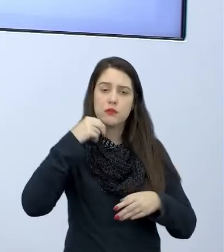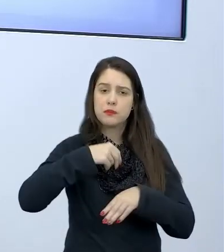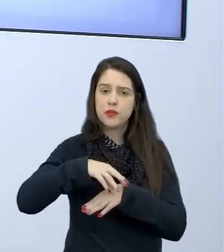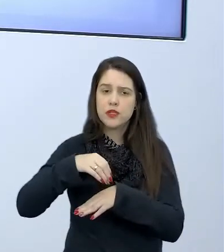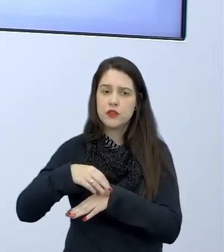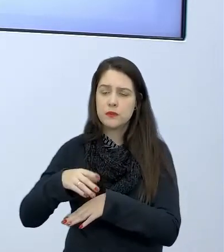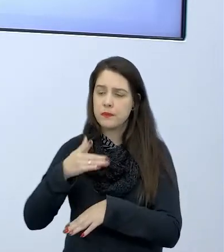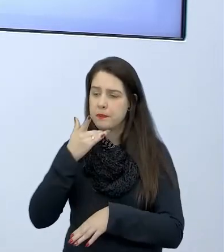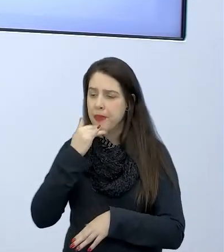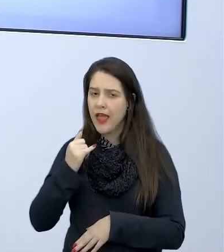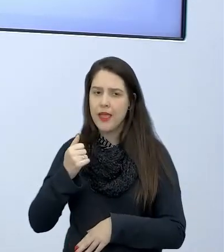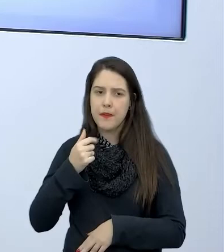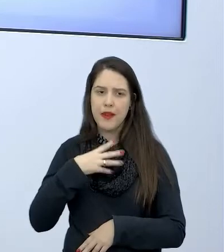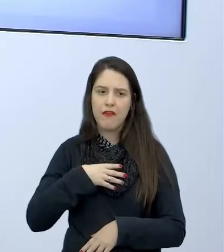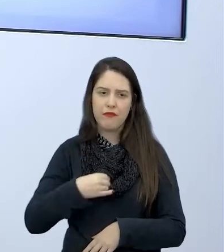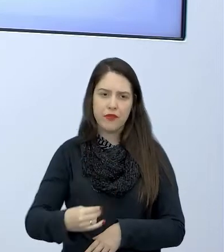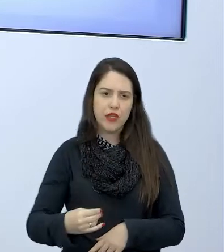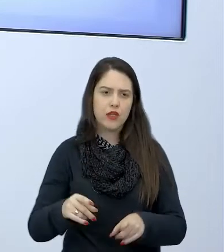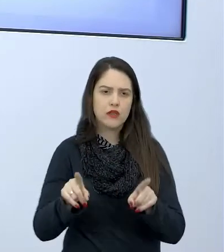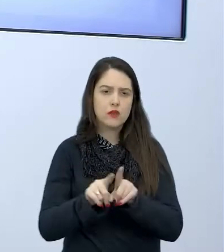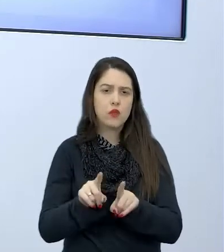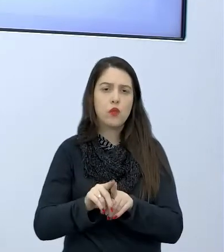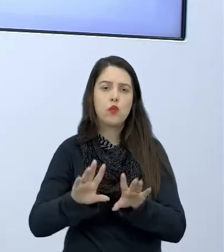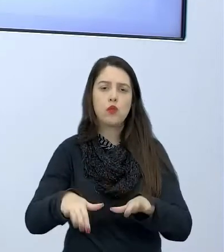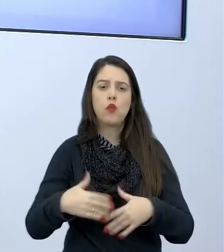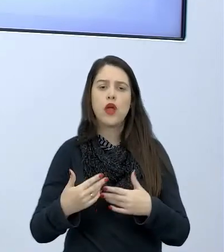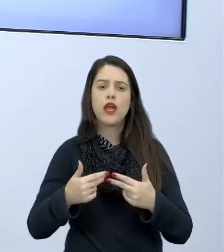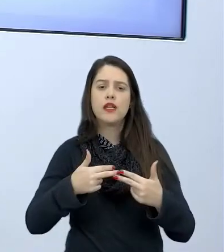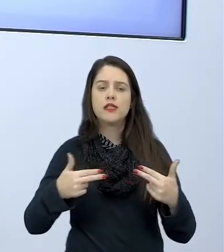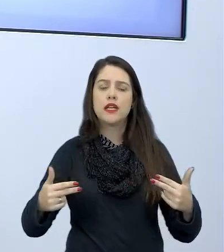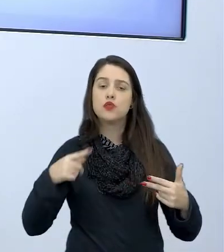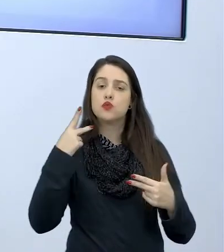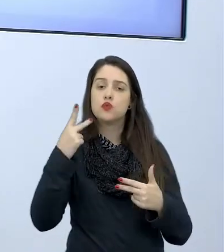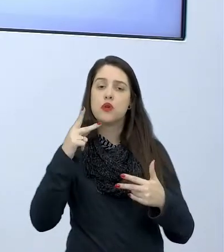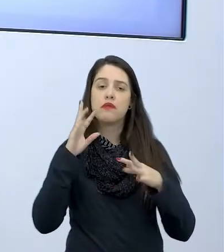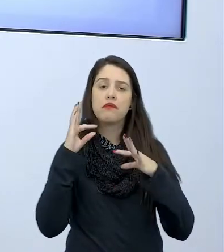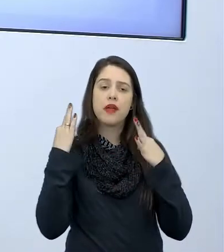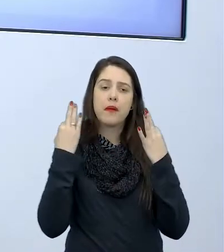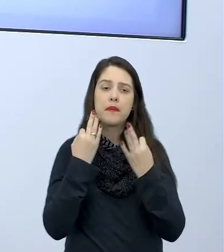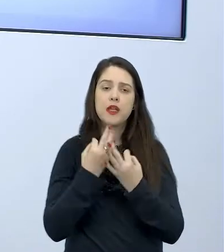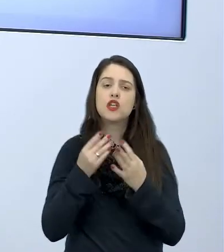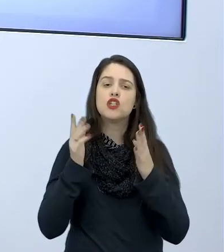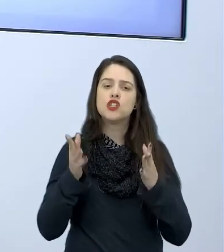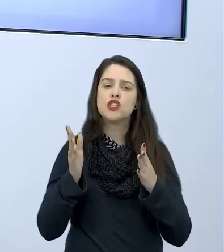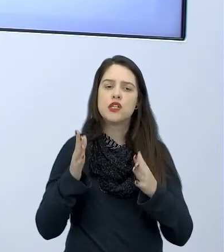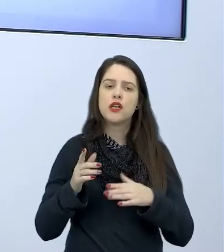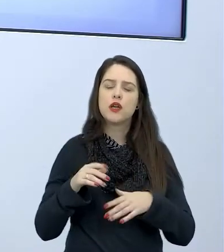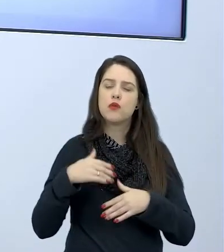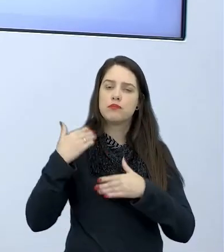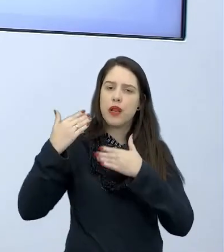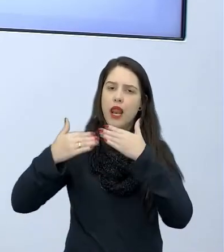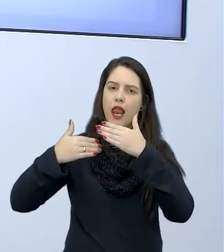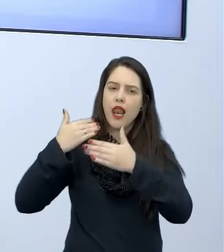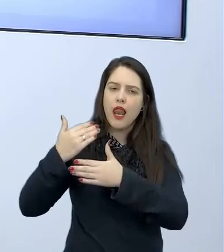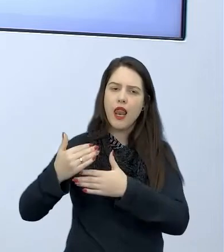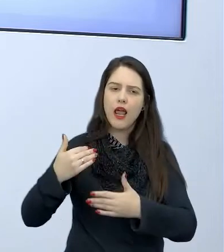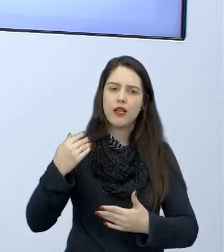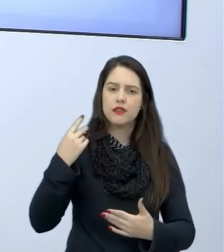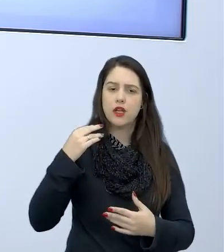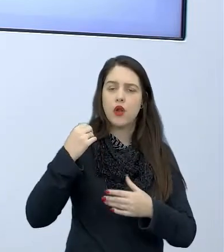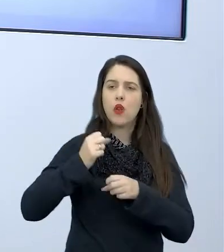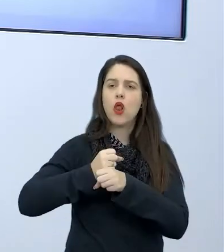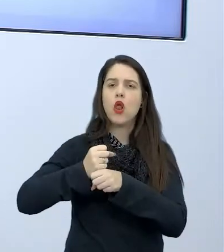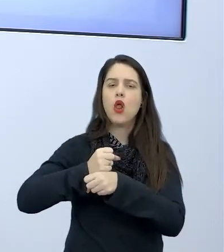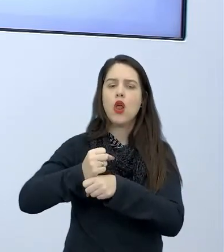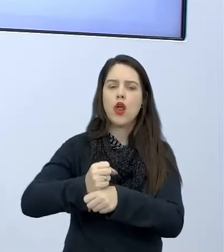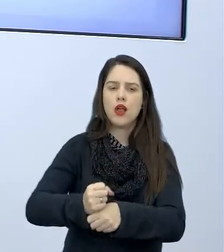para filho, né? Quais são esses elementos que na sua família são passados como uma tradição ao longo dos anos?